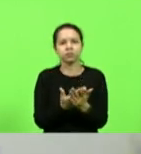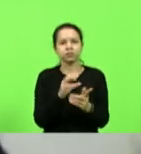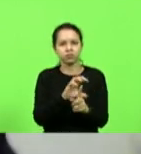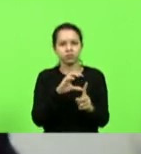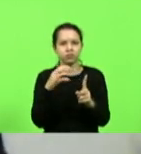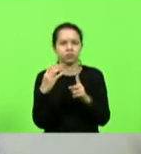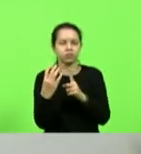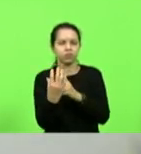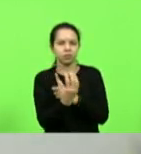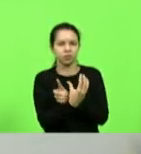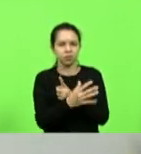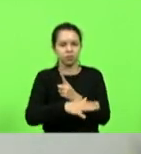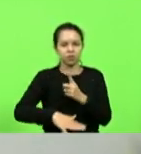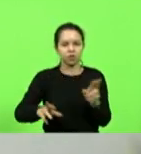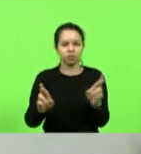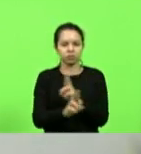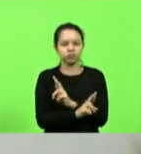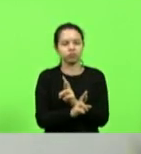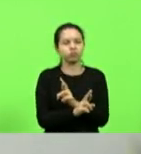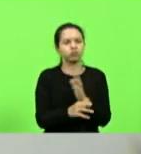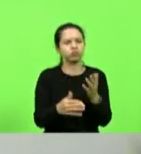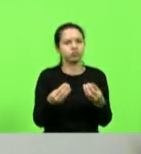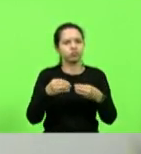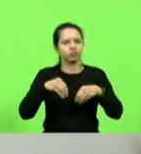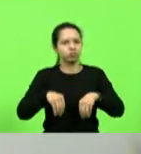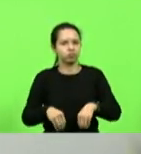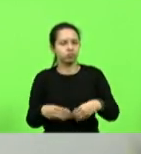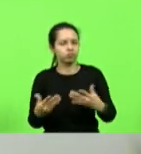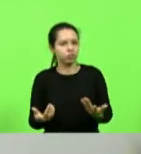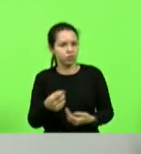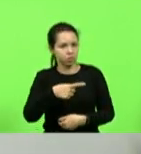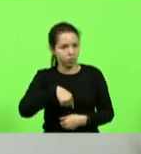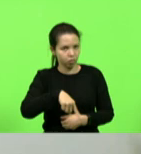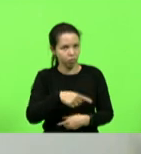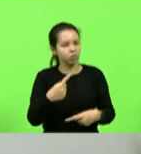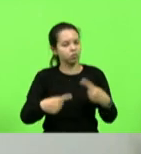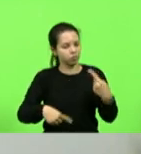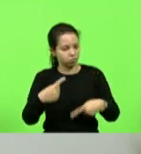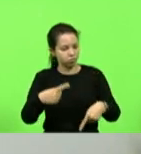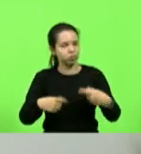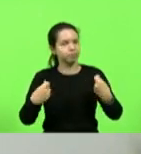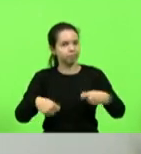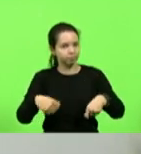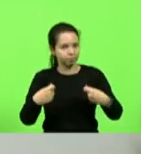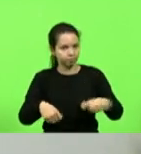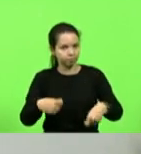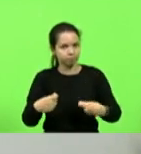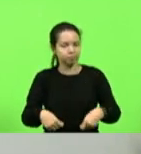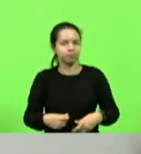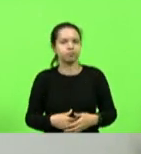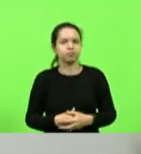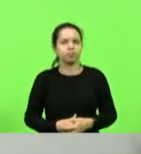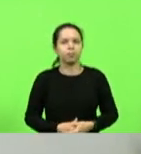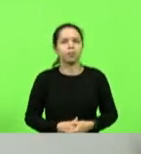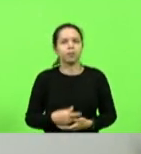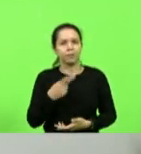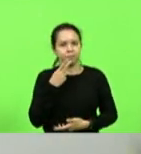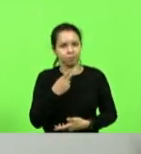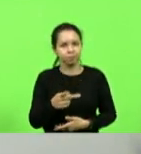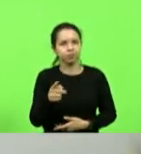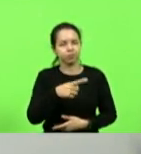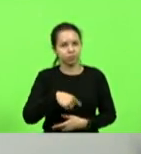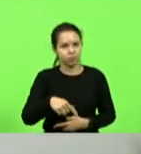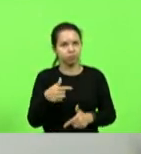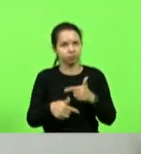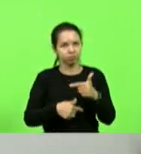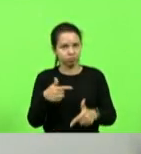que esse é o debate que nós teremos que fazer. E aí eu quero dizer que nós temos grande trabalho pela